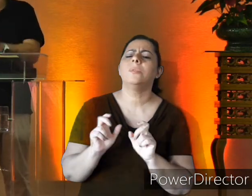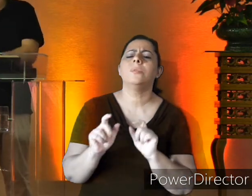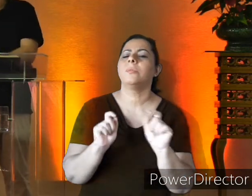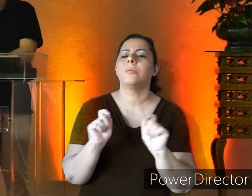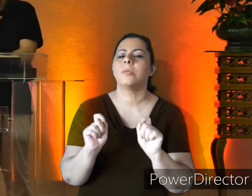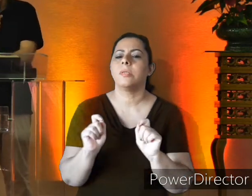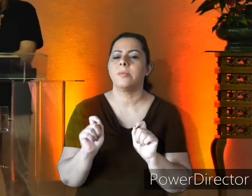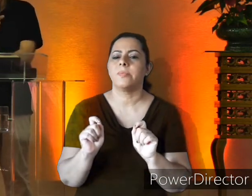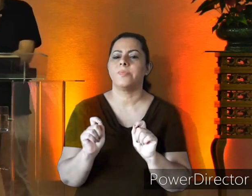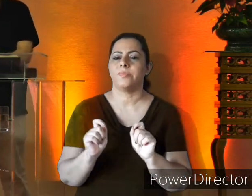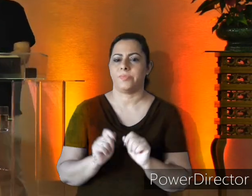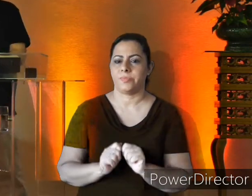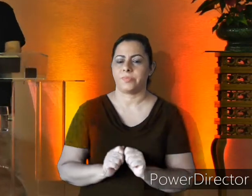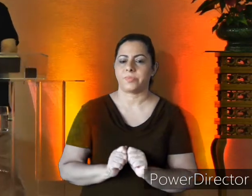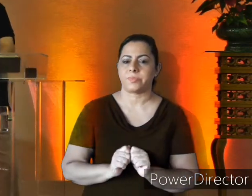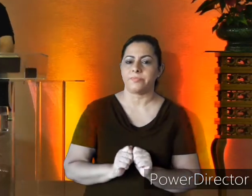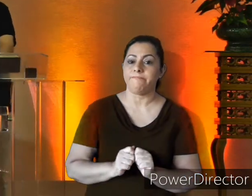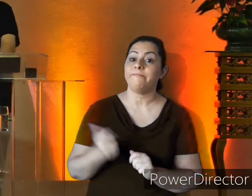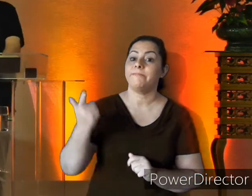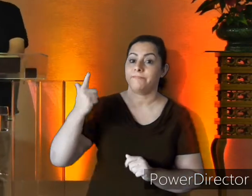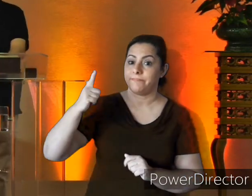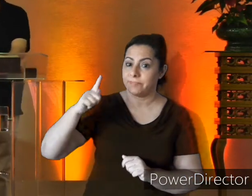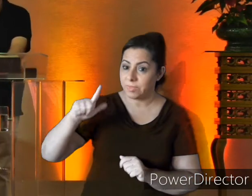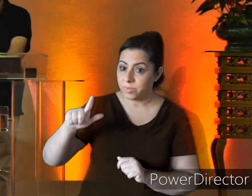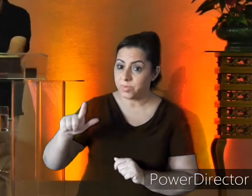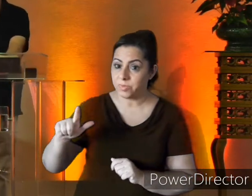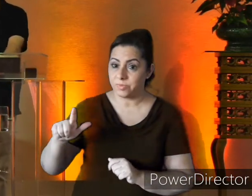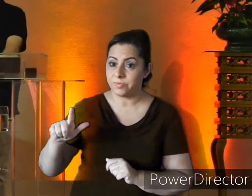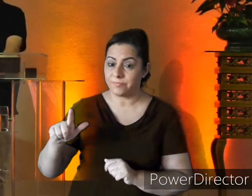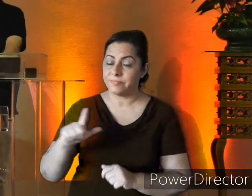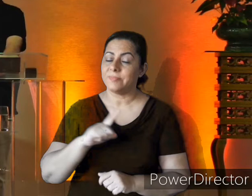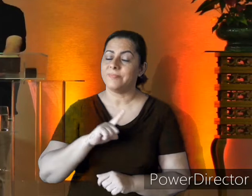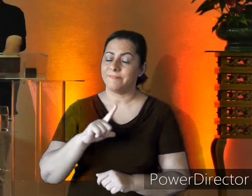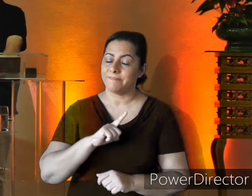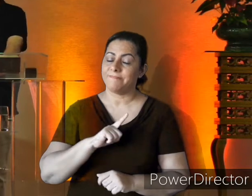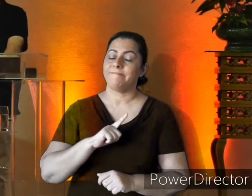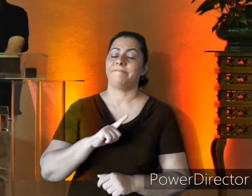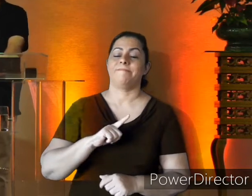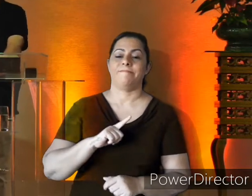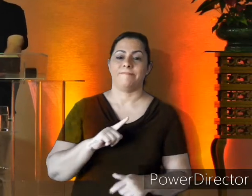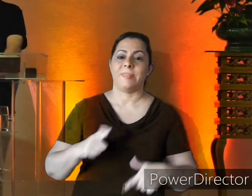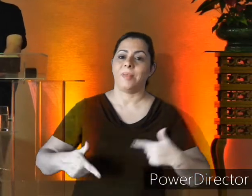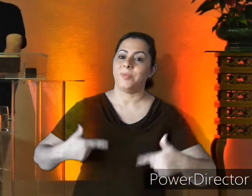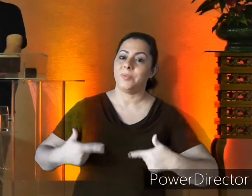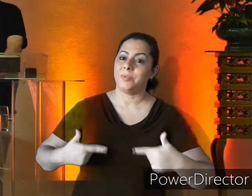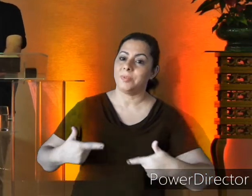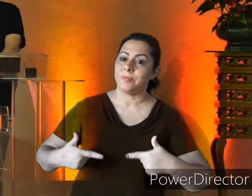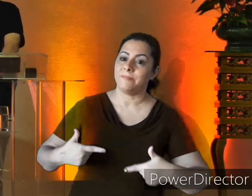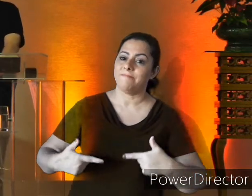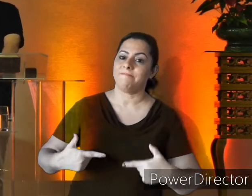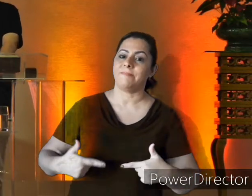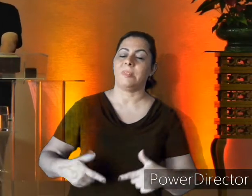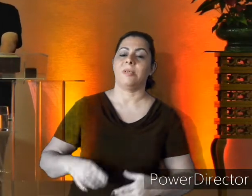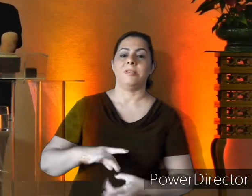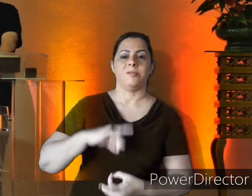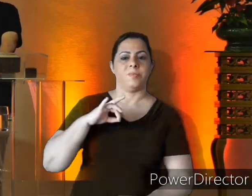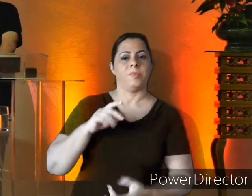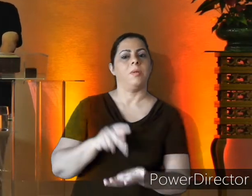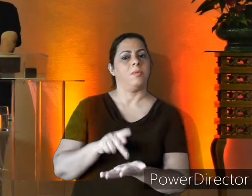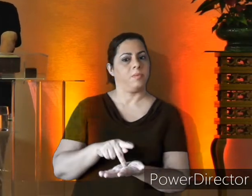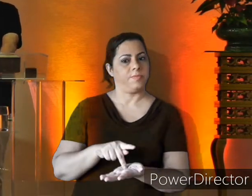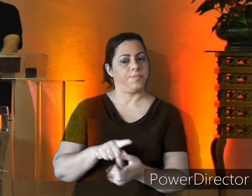parte que mais uma vez nos mostra como a guerra espiritual é real, é